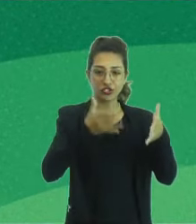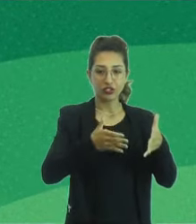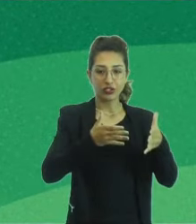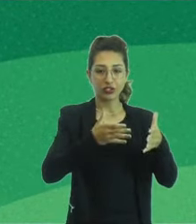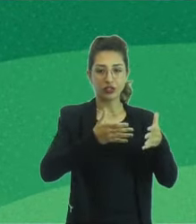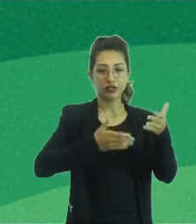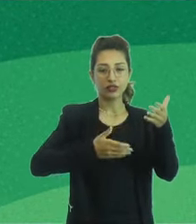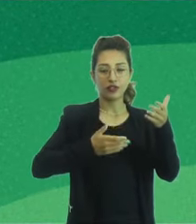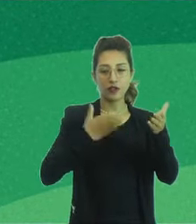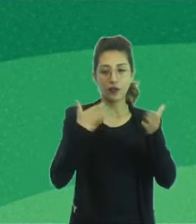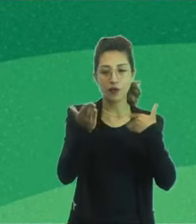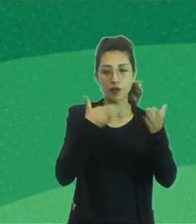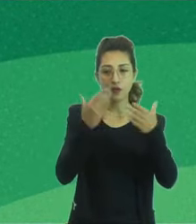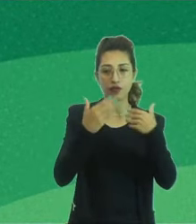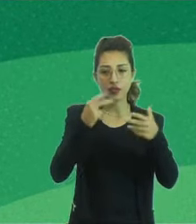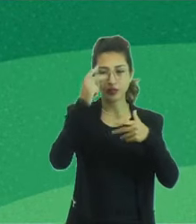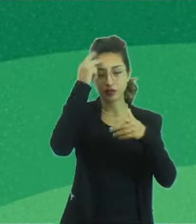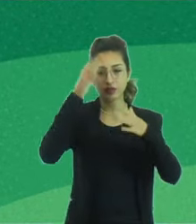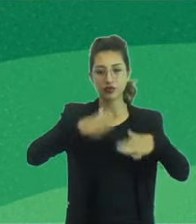muito